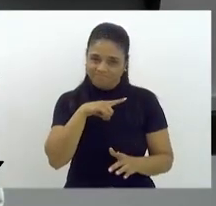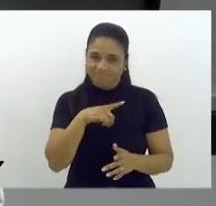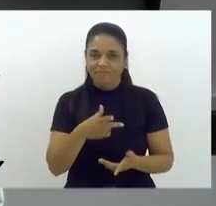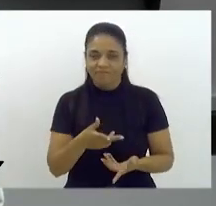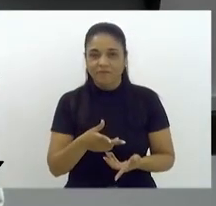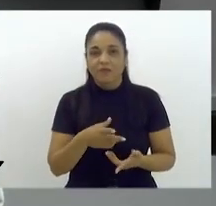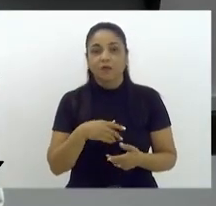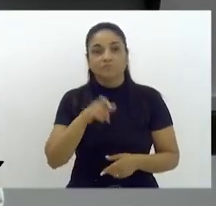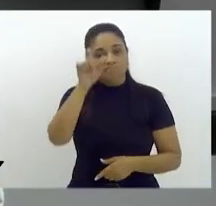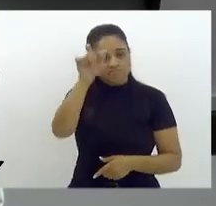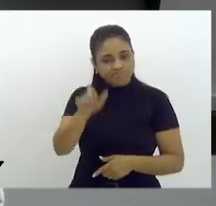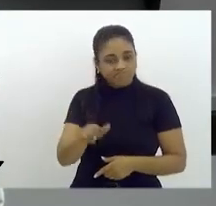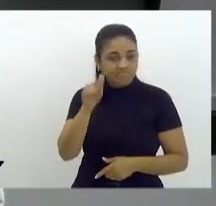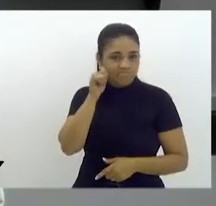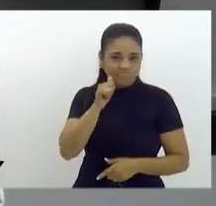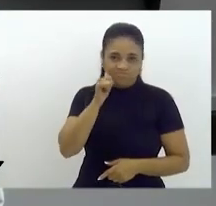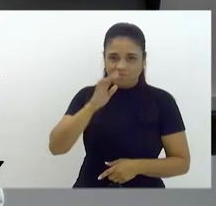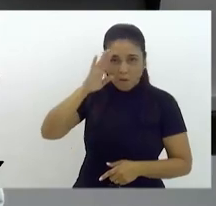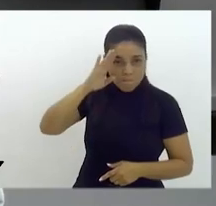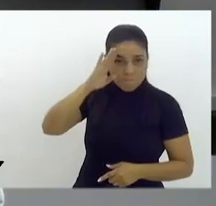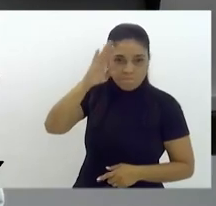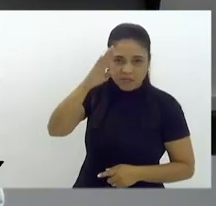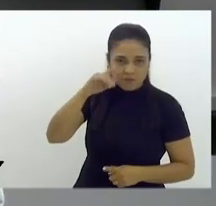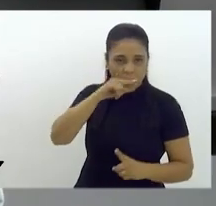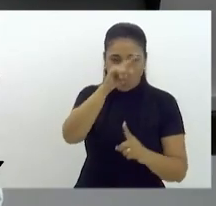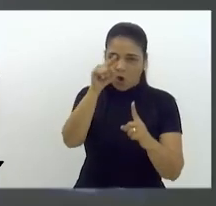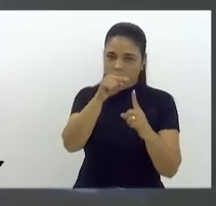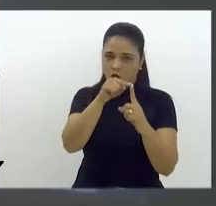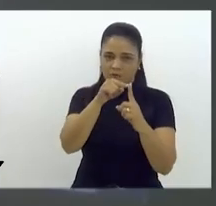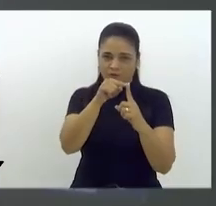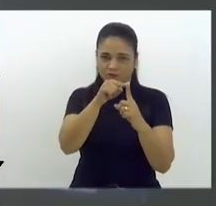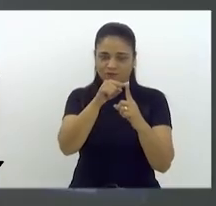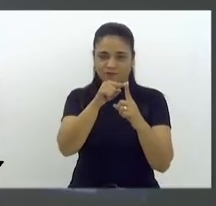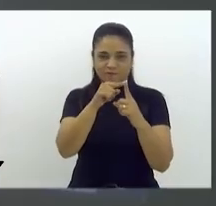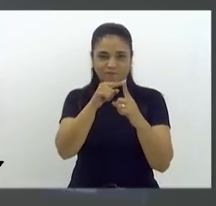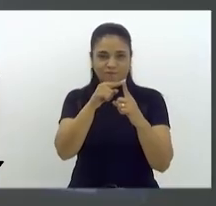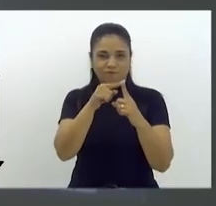as mulheres são principal alvo dos crimes cibernéticos